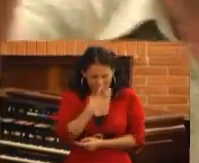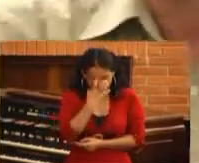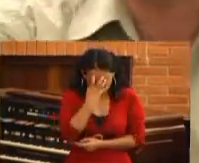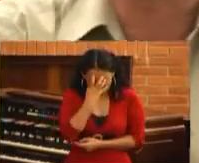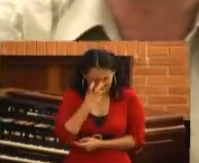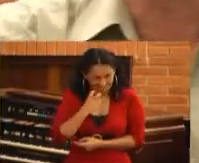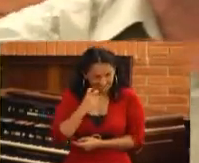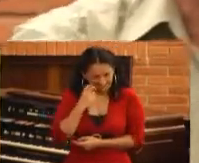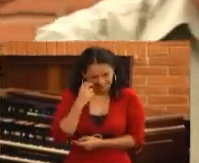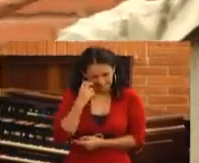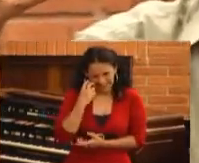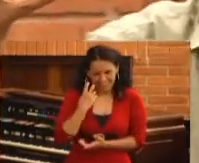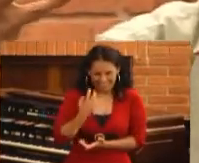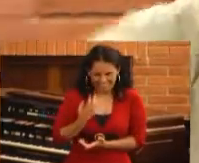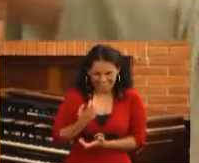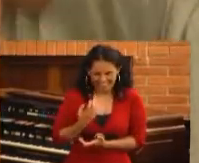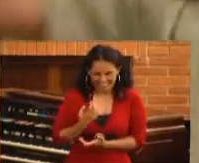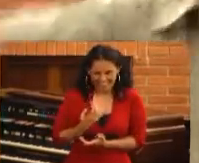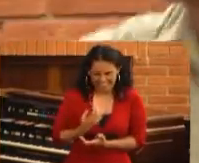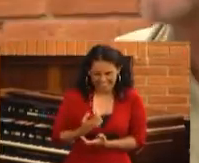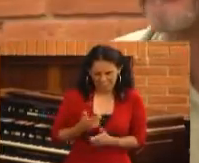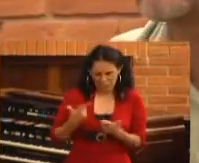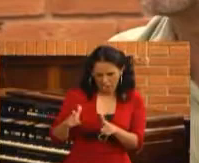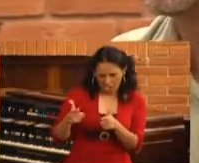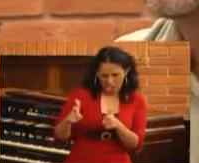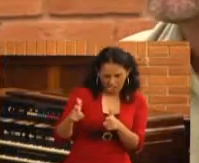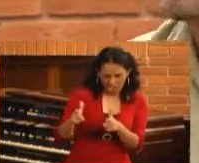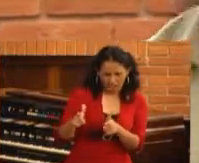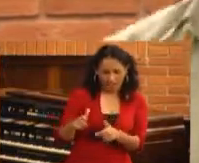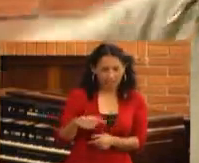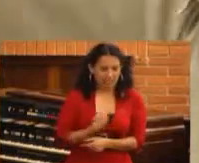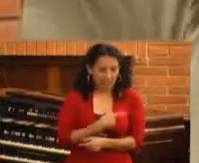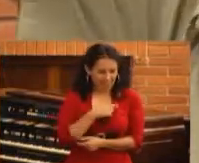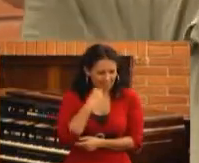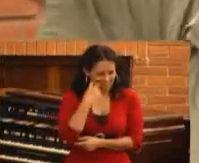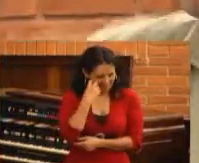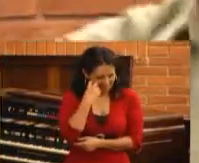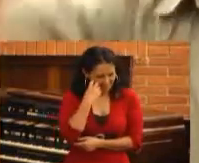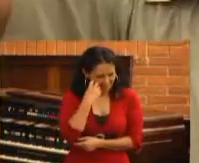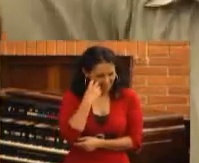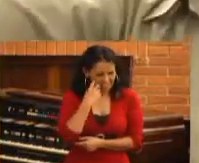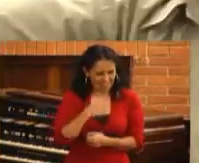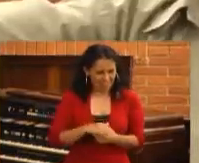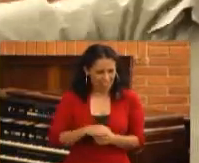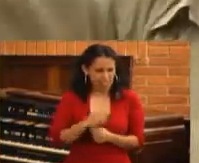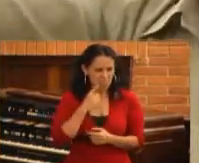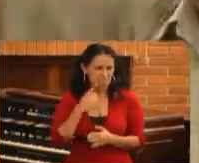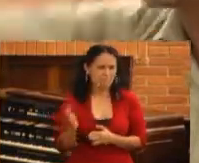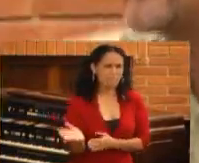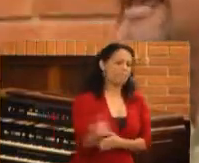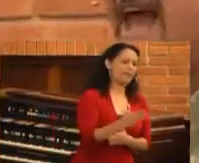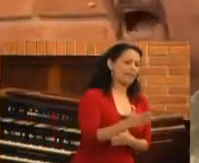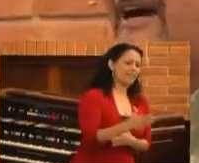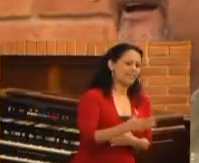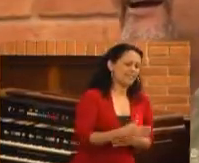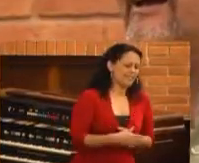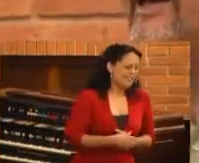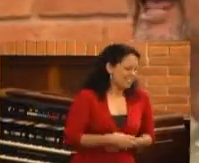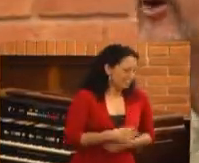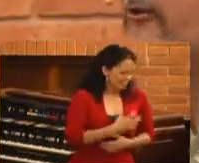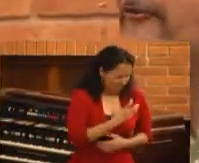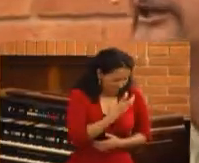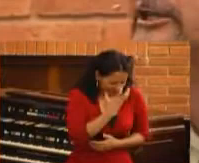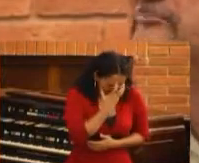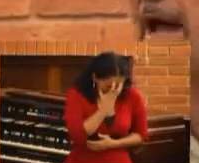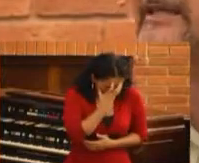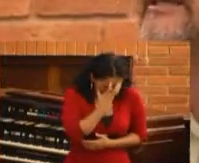O vilipêndio, a zombaria. Você recebe um tapa na cara, mas a ironia,